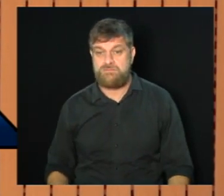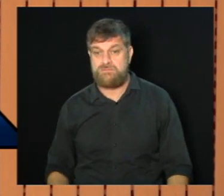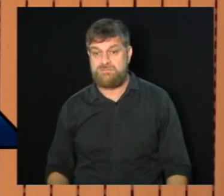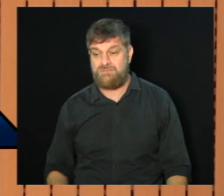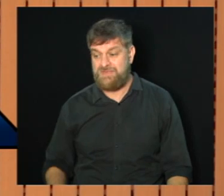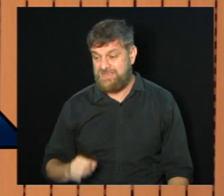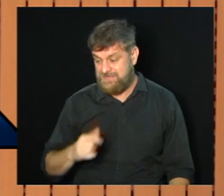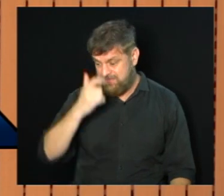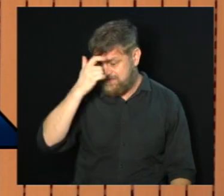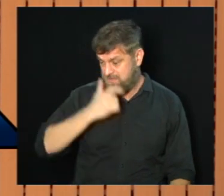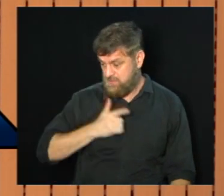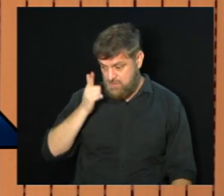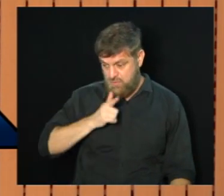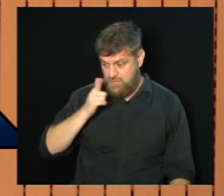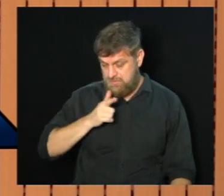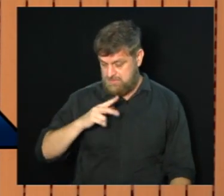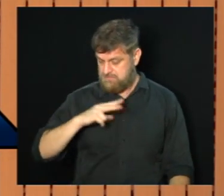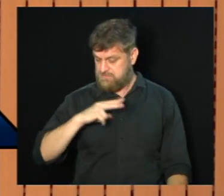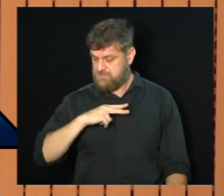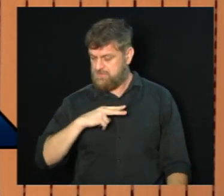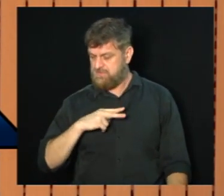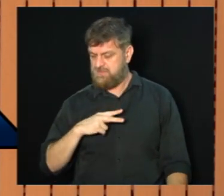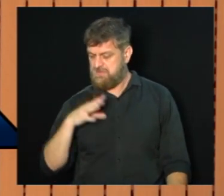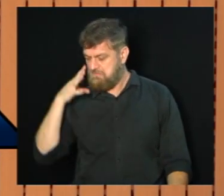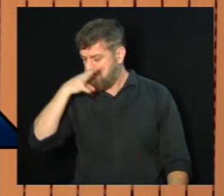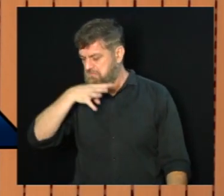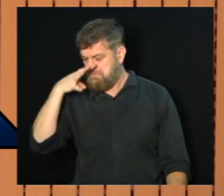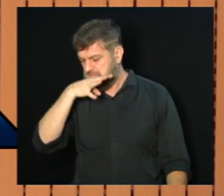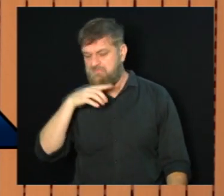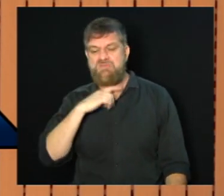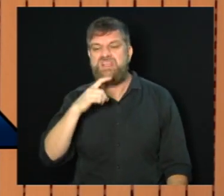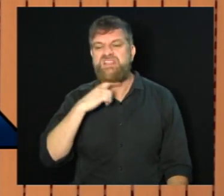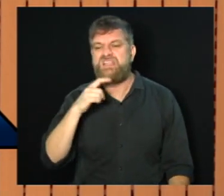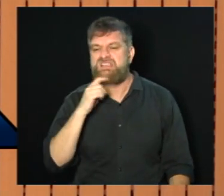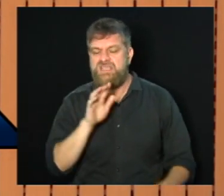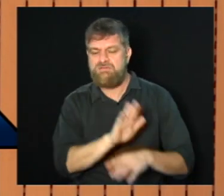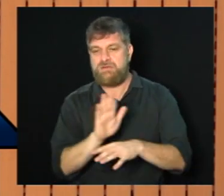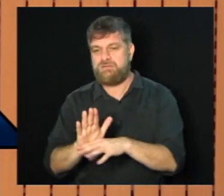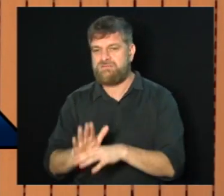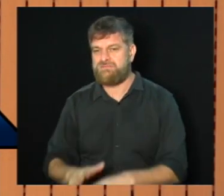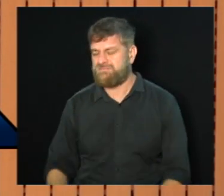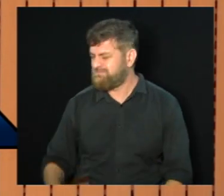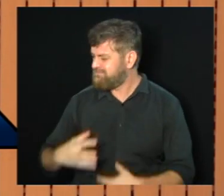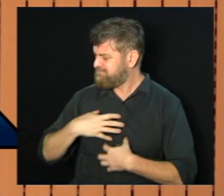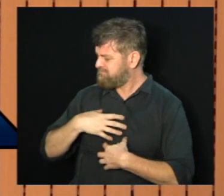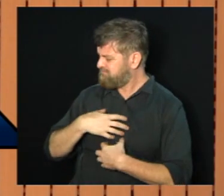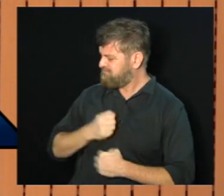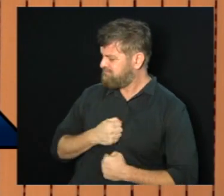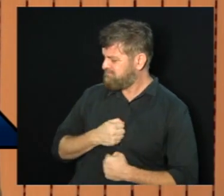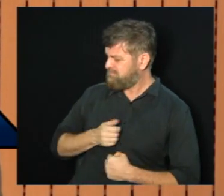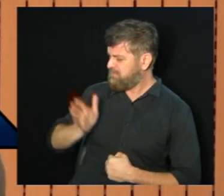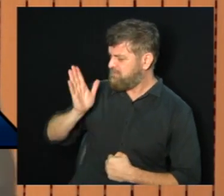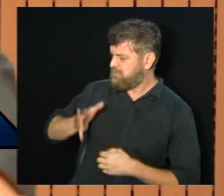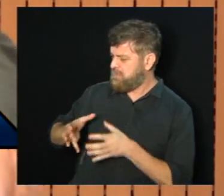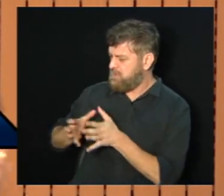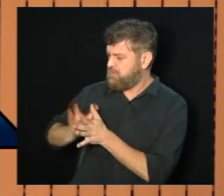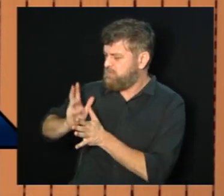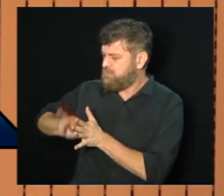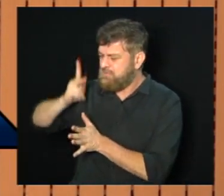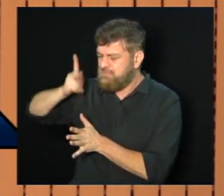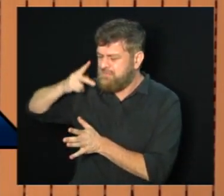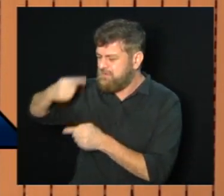serve, pessoalmente não serve para ninguém. Meus pêsames à esquerda, vocês já morreram.